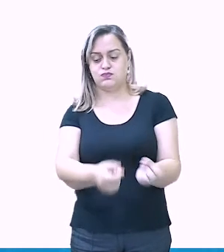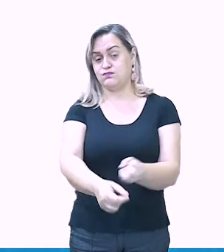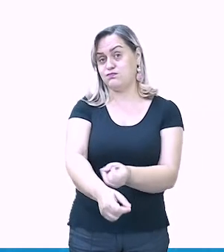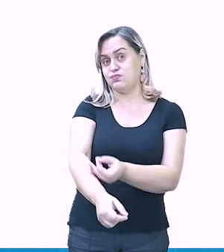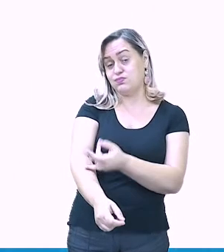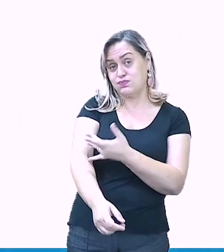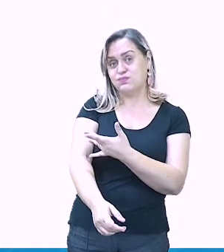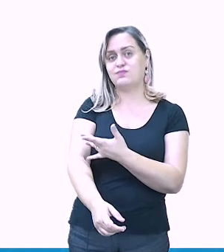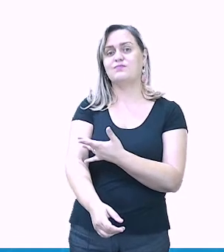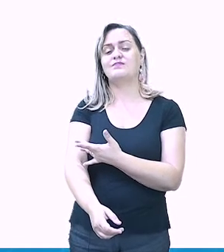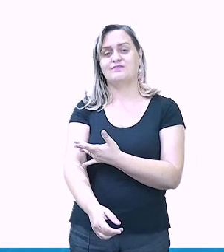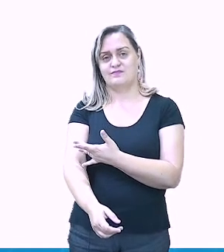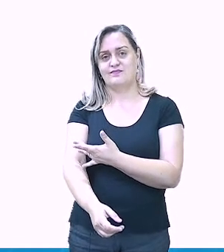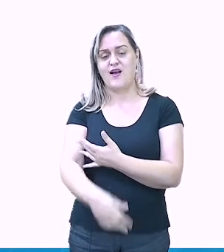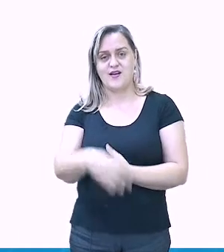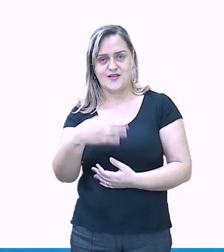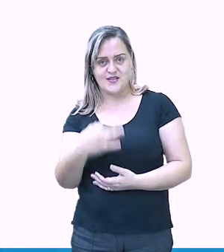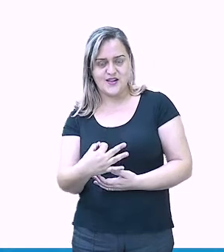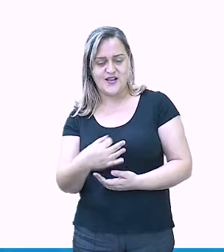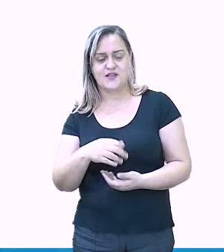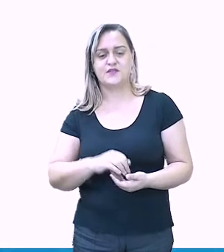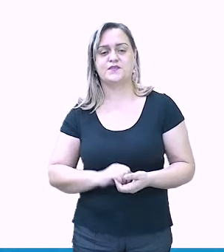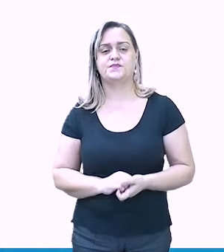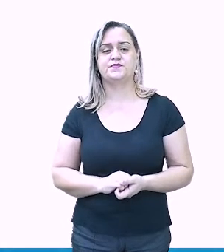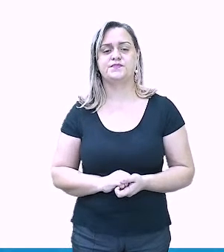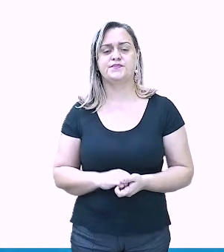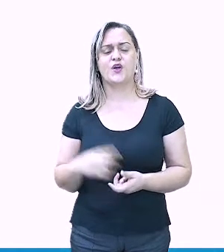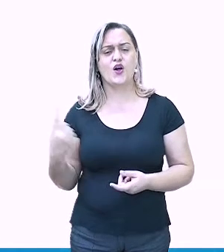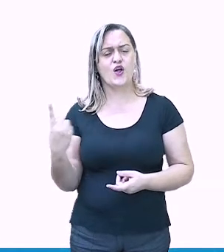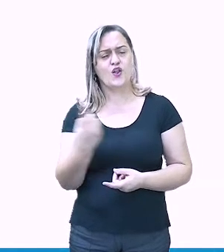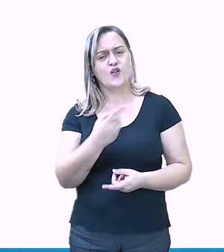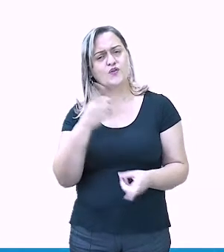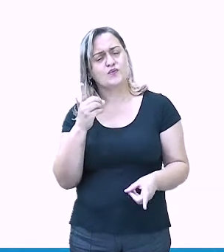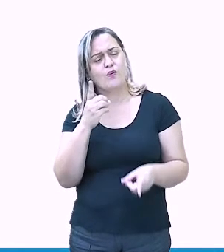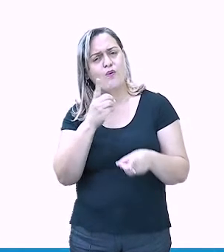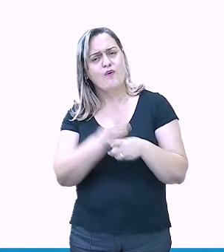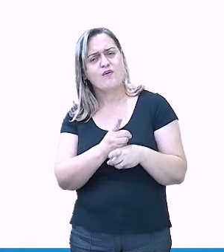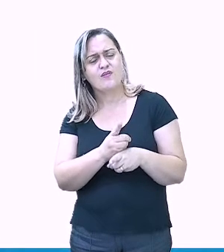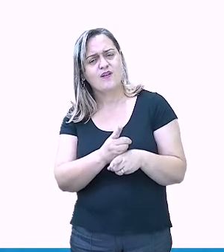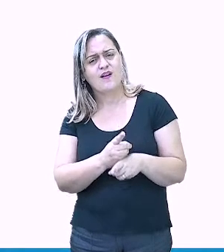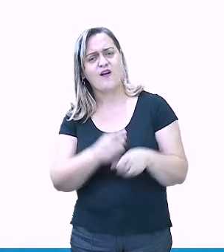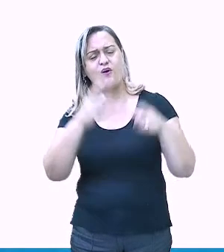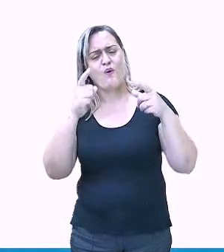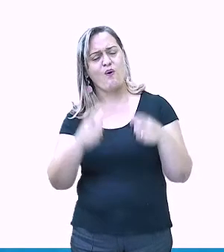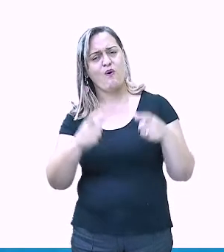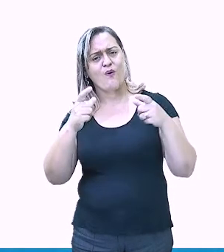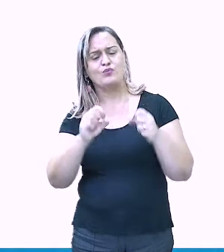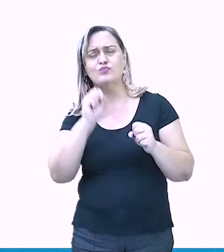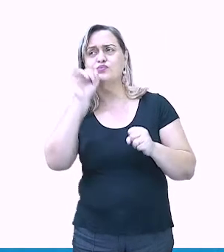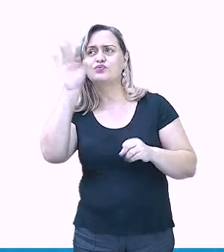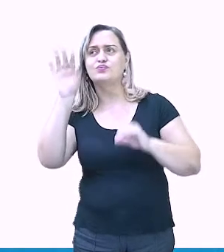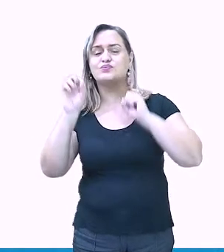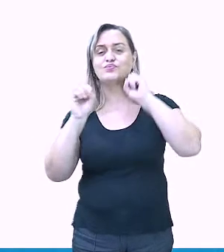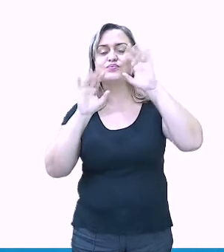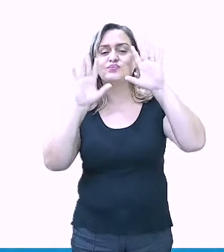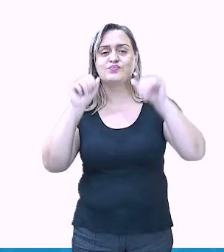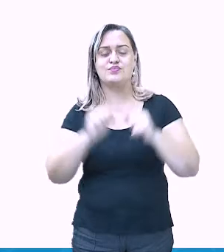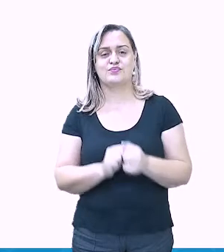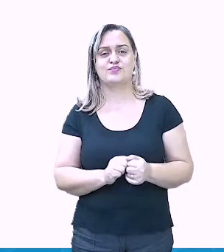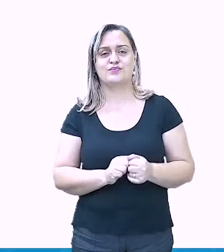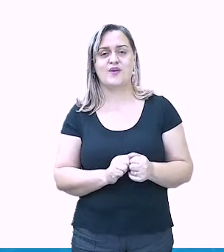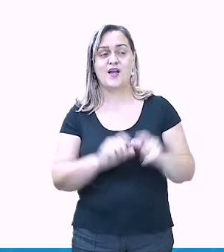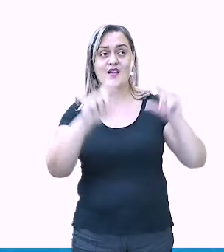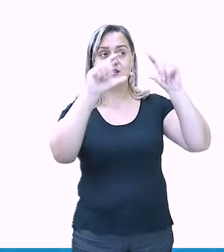Bem, nós vamos encontrar muitas interjeições, sabe aonde? Nas histórias em